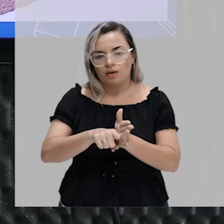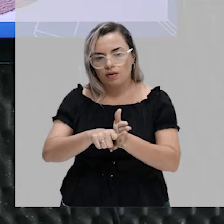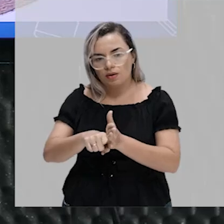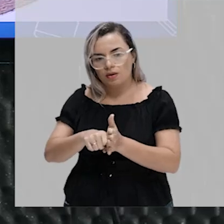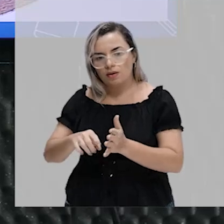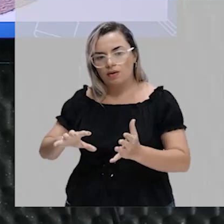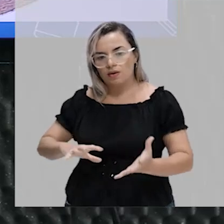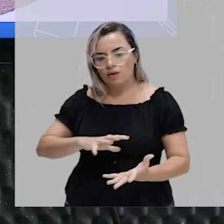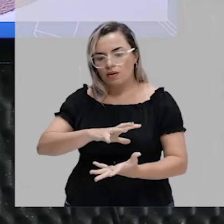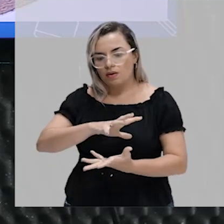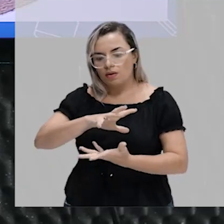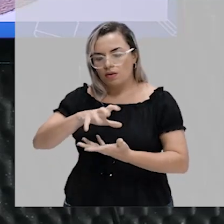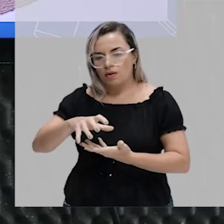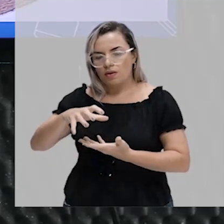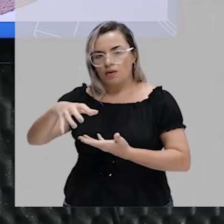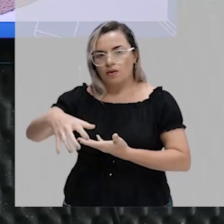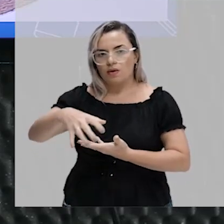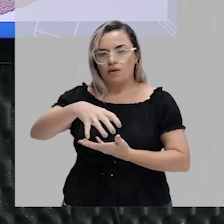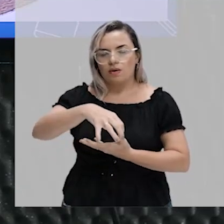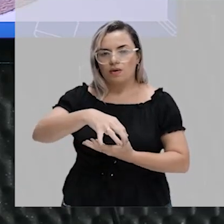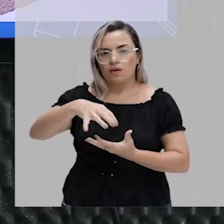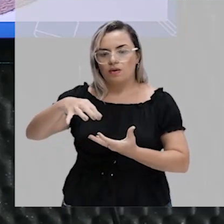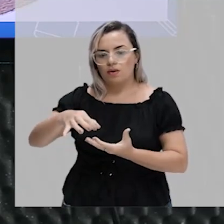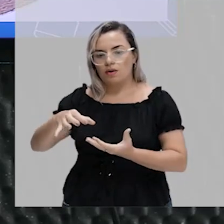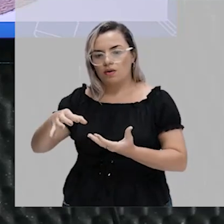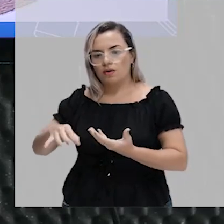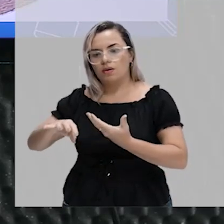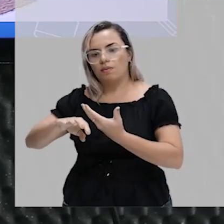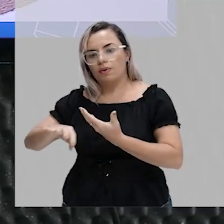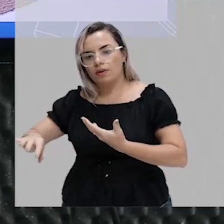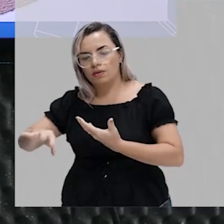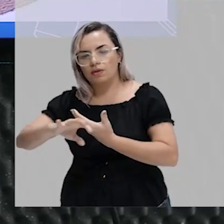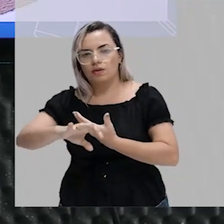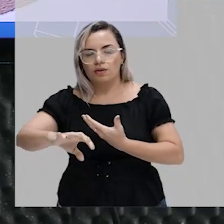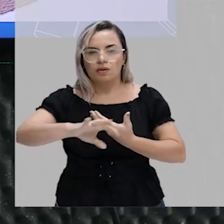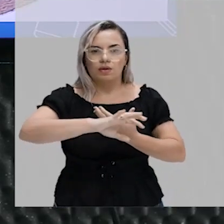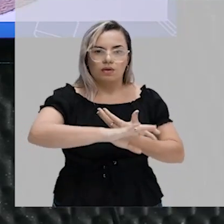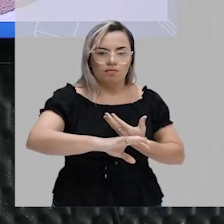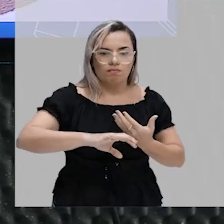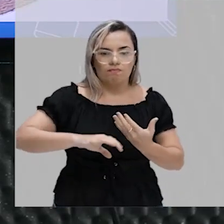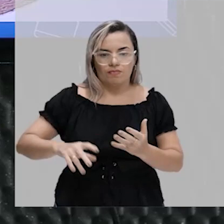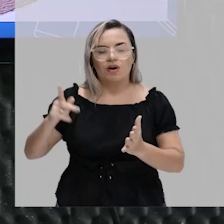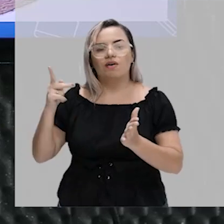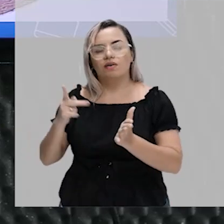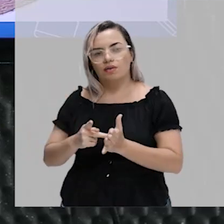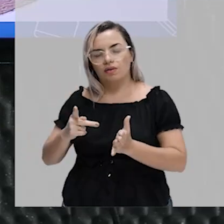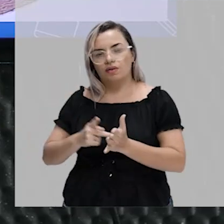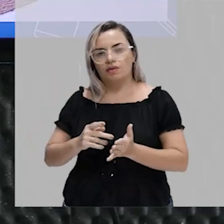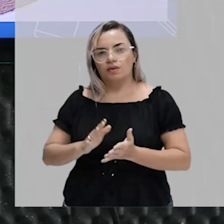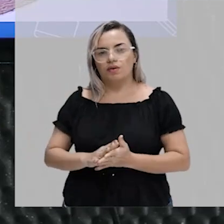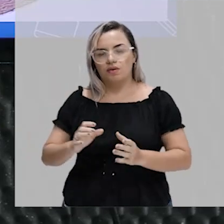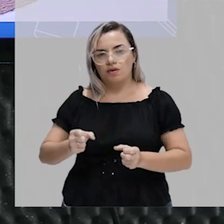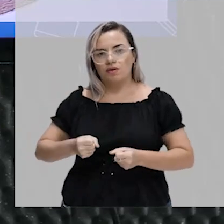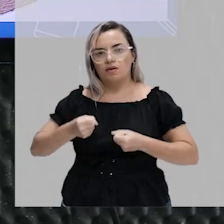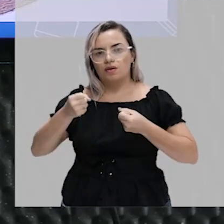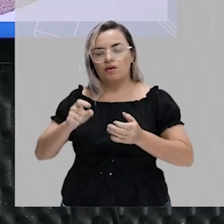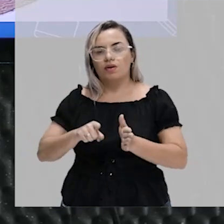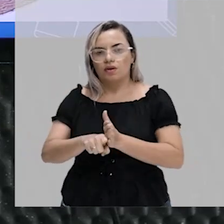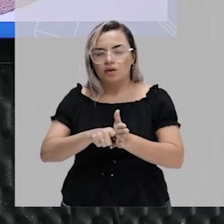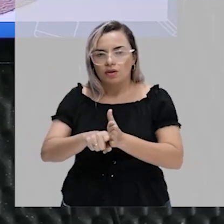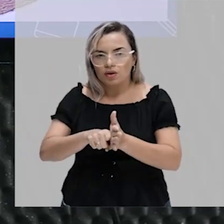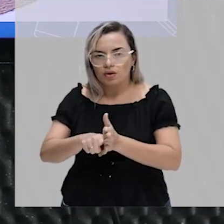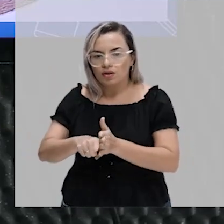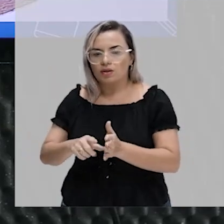deriva continental ele é mais verdadeiro. Então, quanto mais indícios, mais forte é o argumento a respeito de